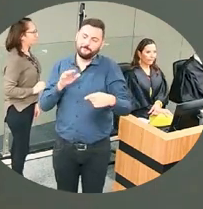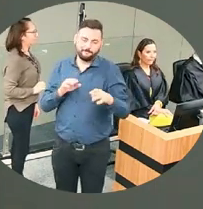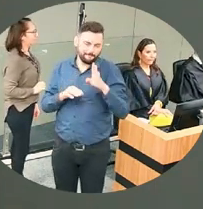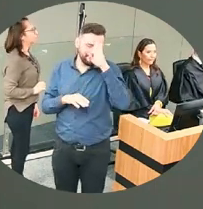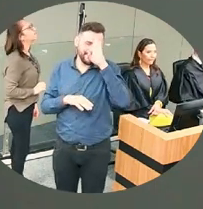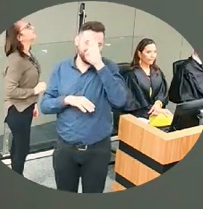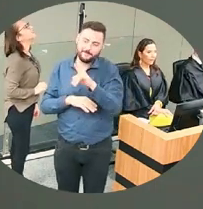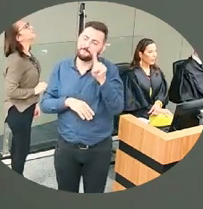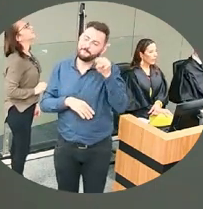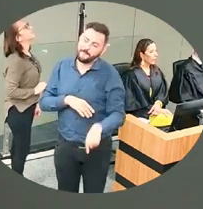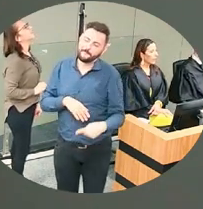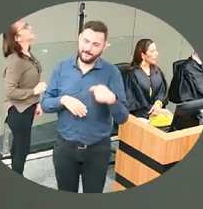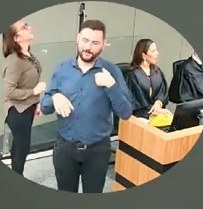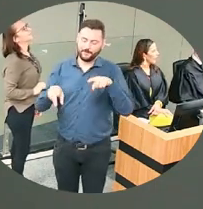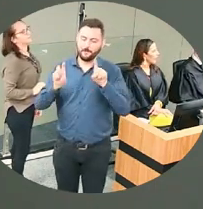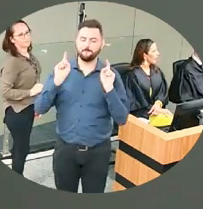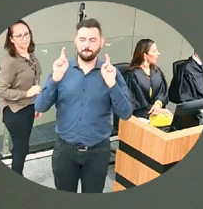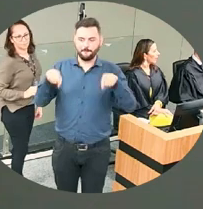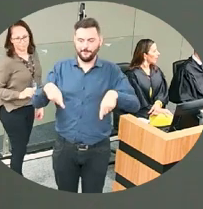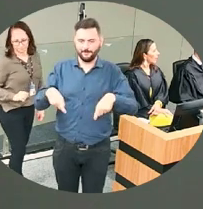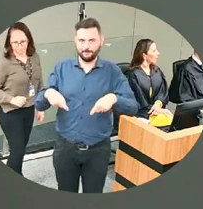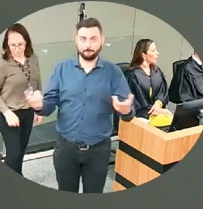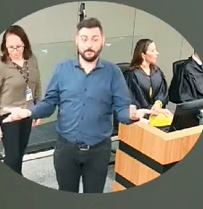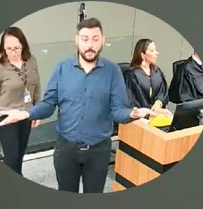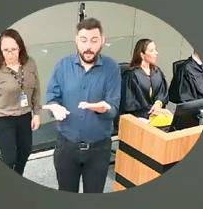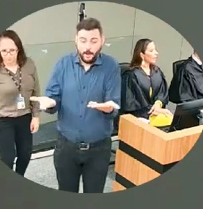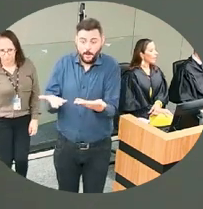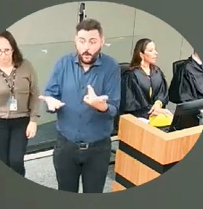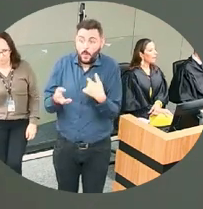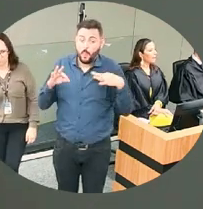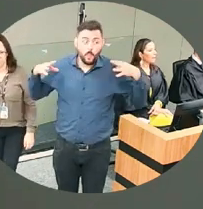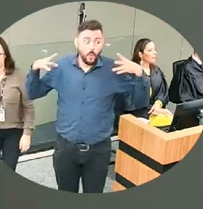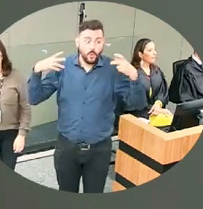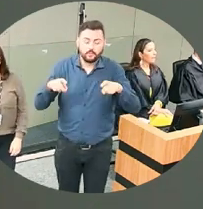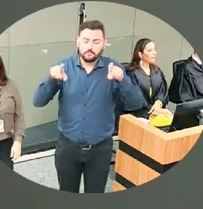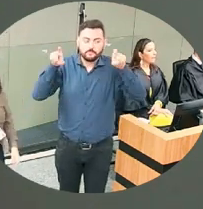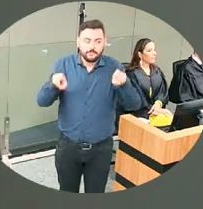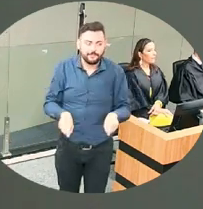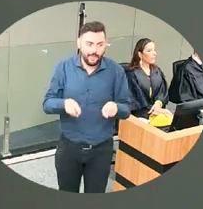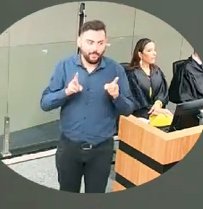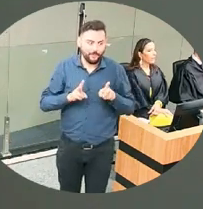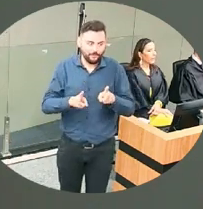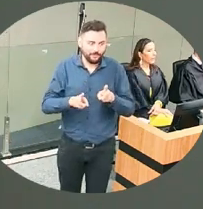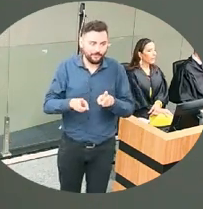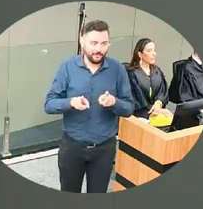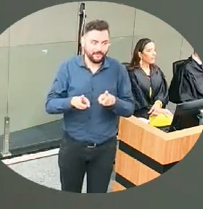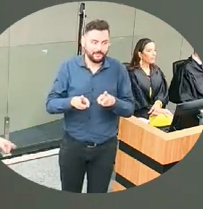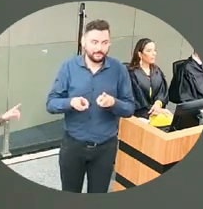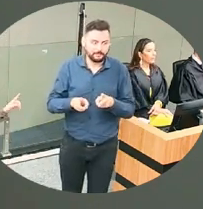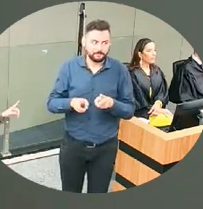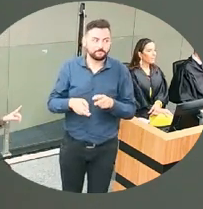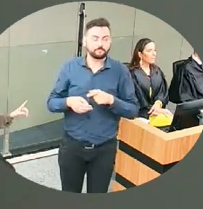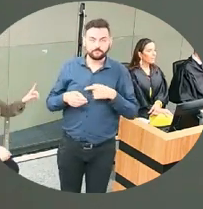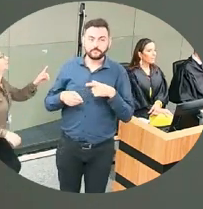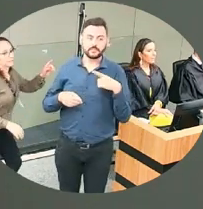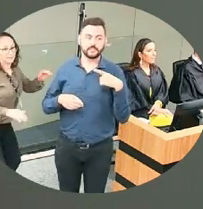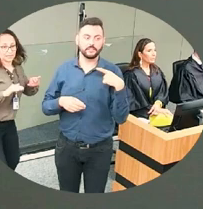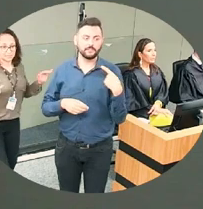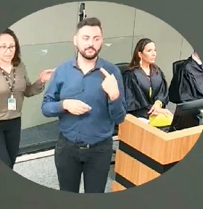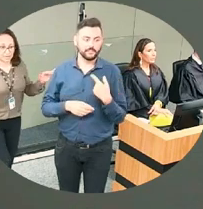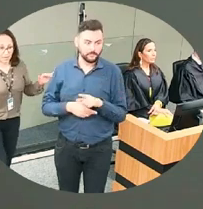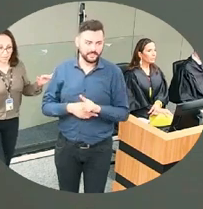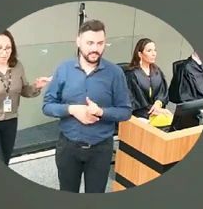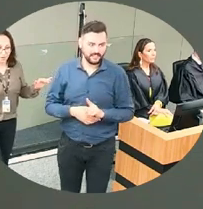dos empossados para os cumprimentos solicitamos que aguardem sentados enquanto os empossados as autoridades que